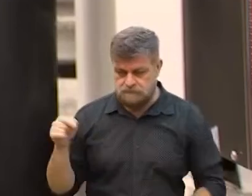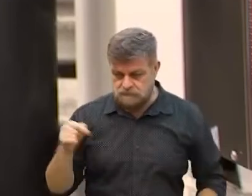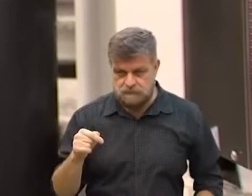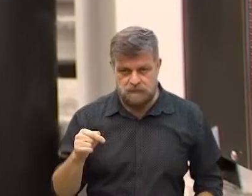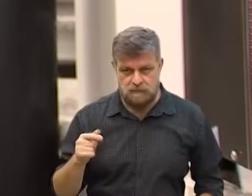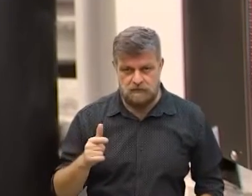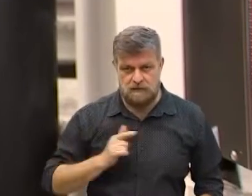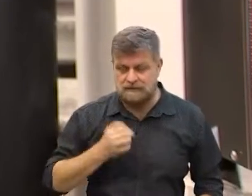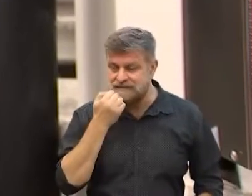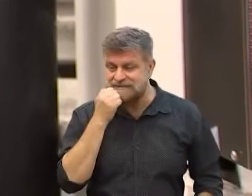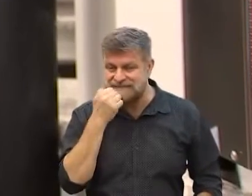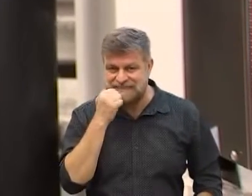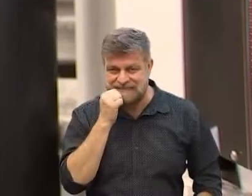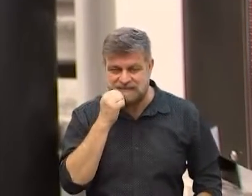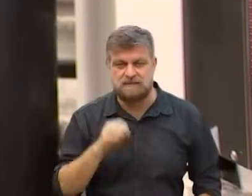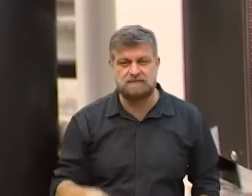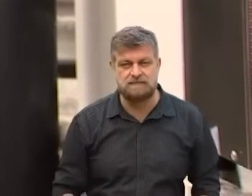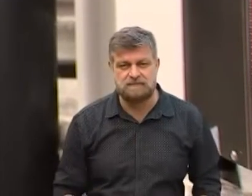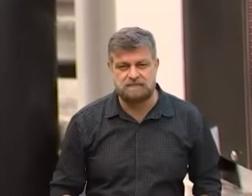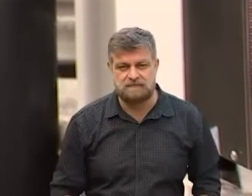de ciências, né?